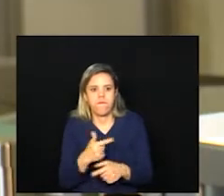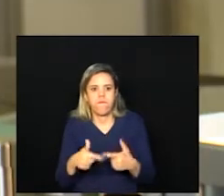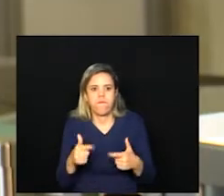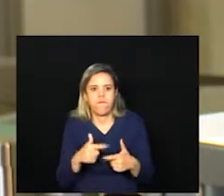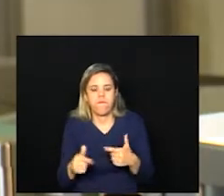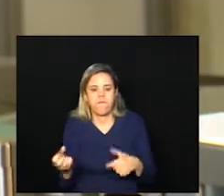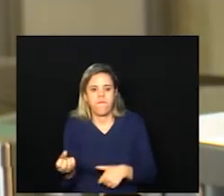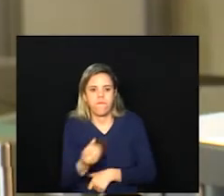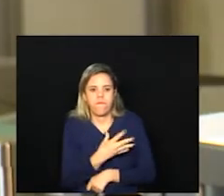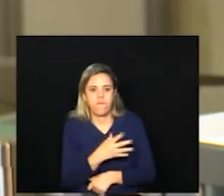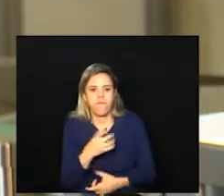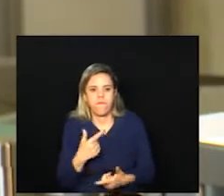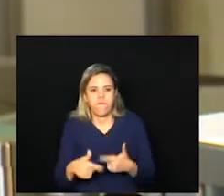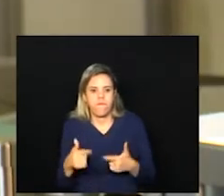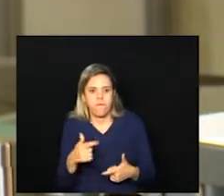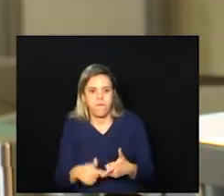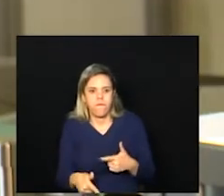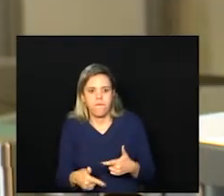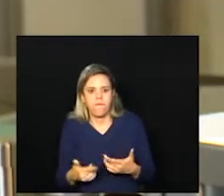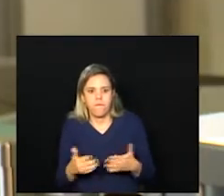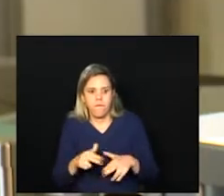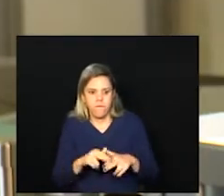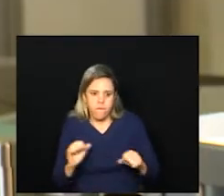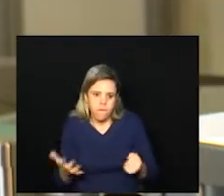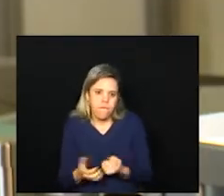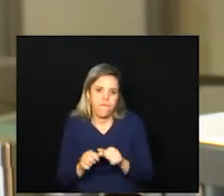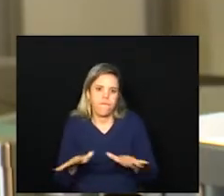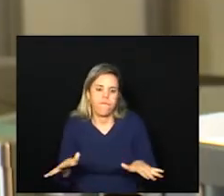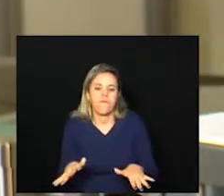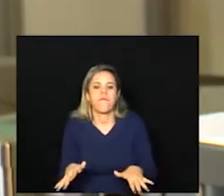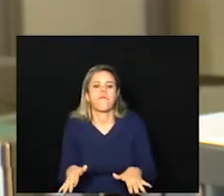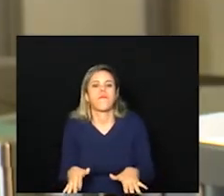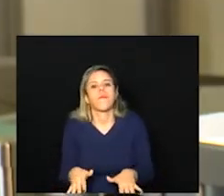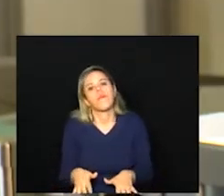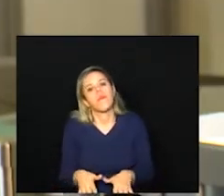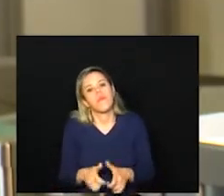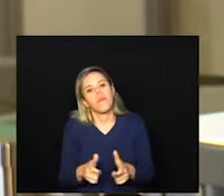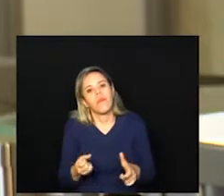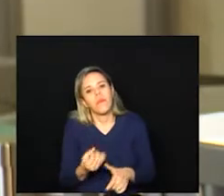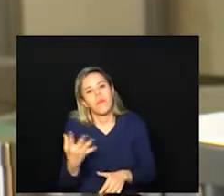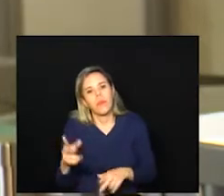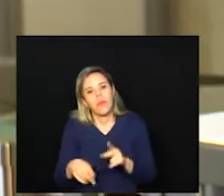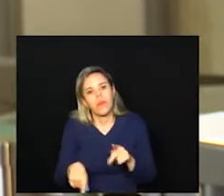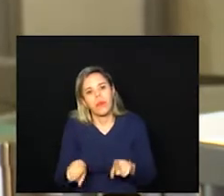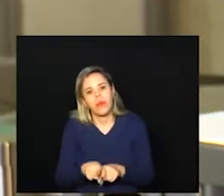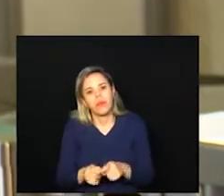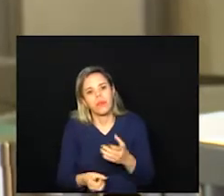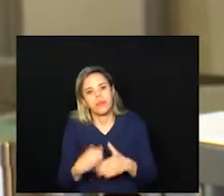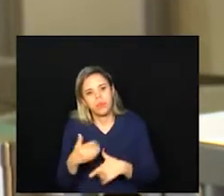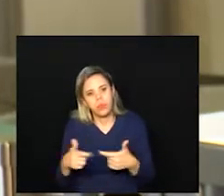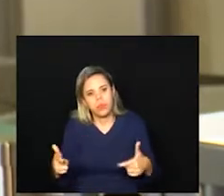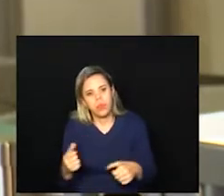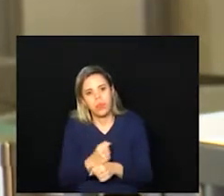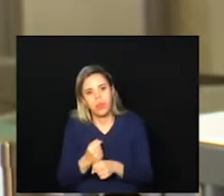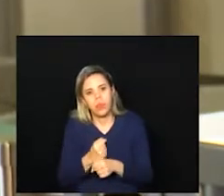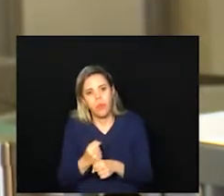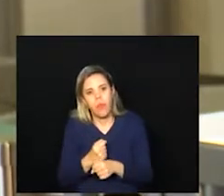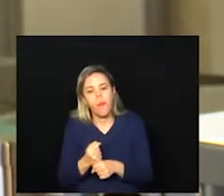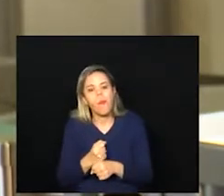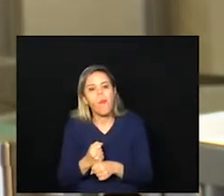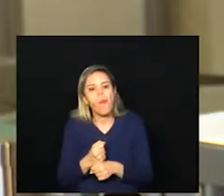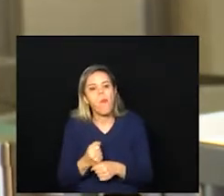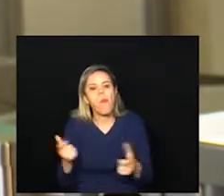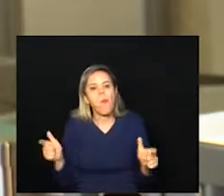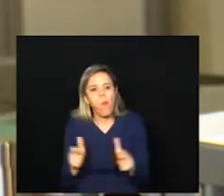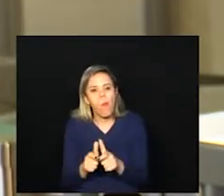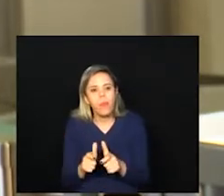uma nova realidade imposta pelo vírus. Ela acentuou uma tendência que já vinha acontecendo nos últimos anos, de